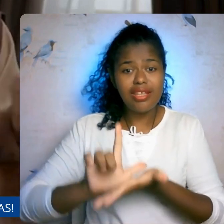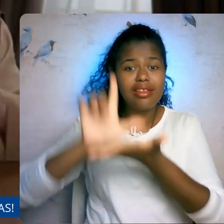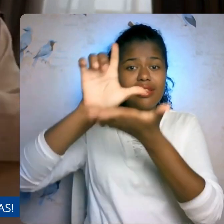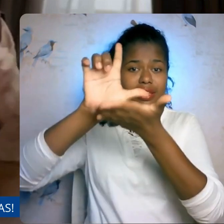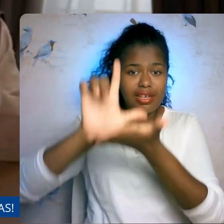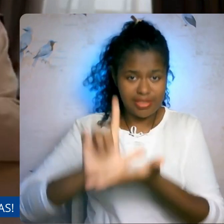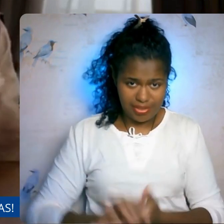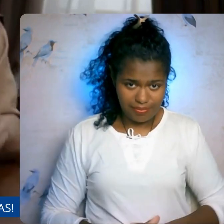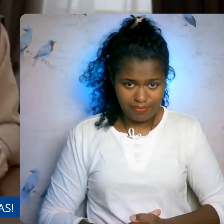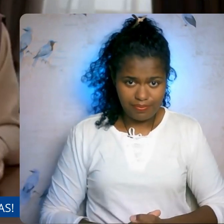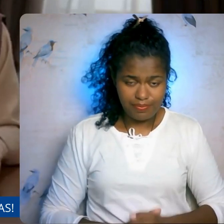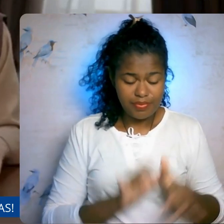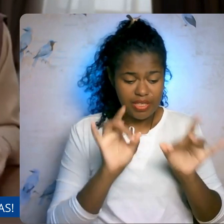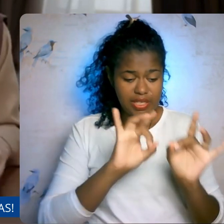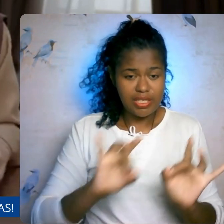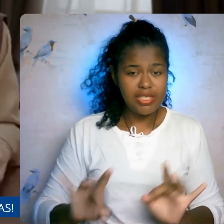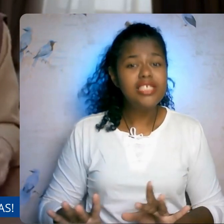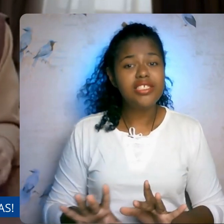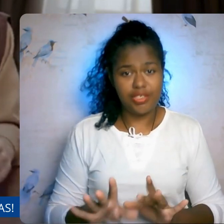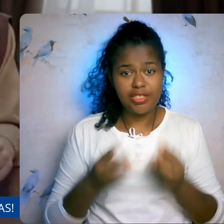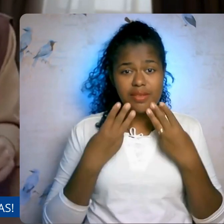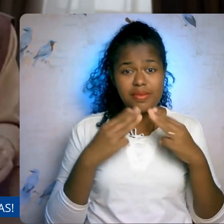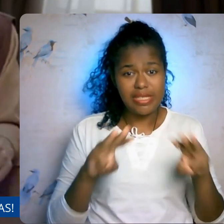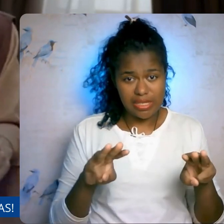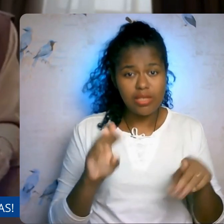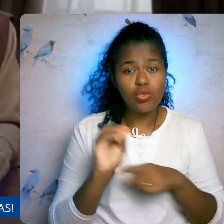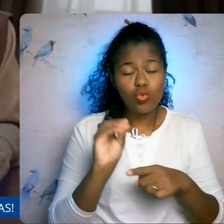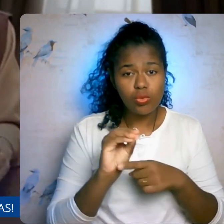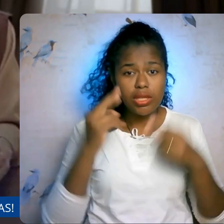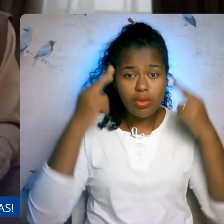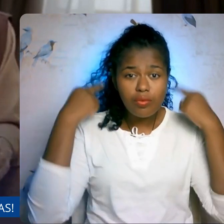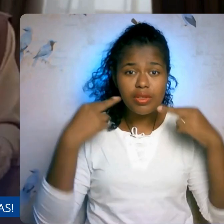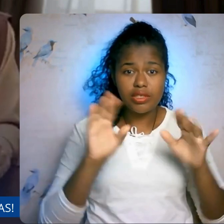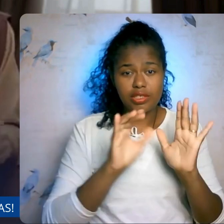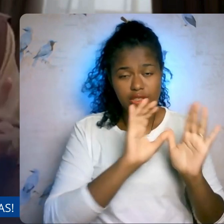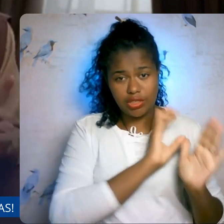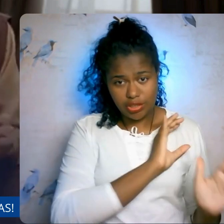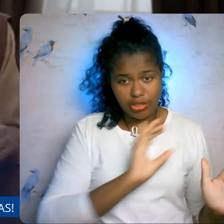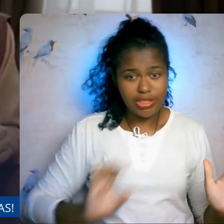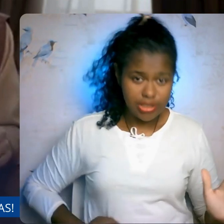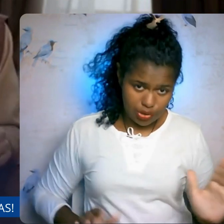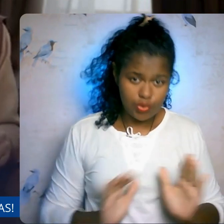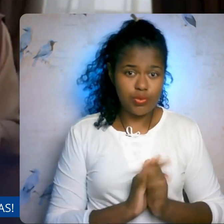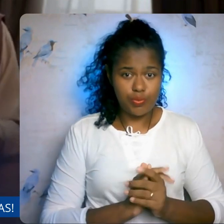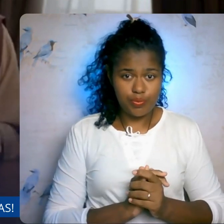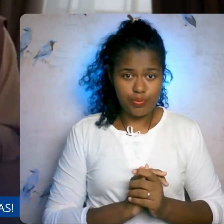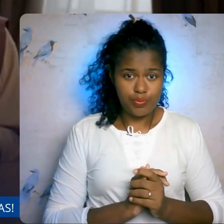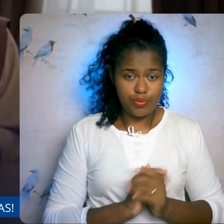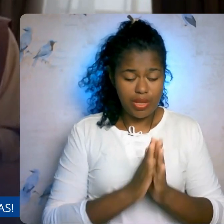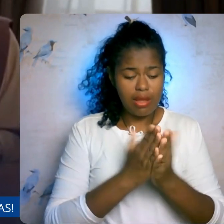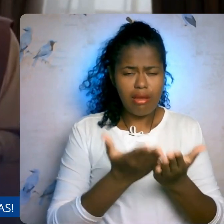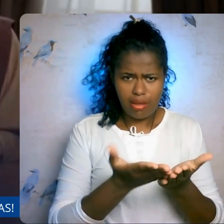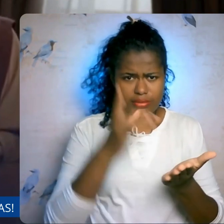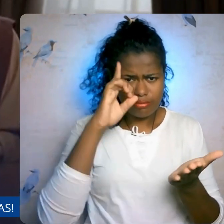Mas Jesus parece que não desiste de Pedro. Abra sua Bíblia em Mateus 16, 18.